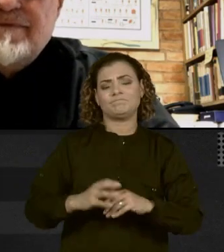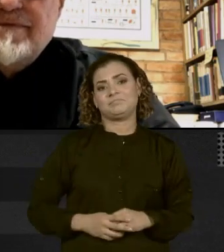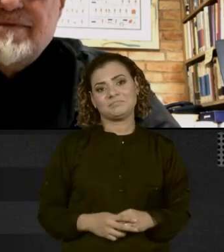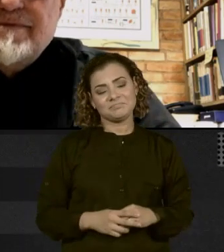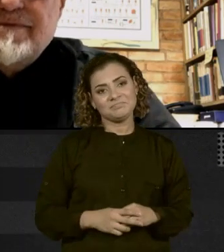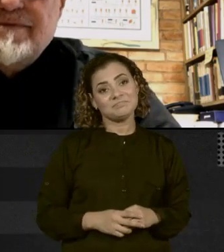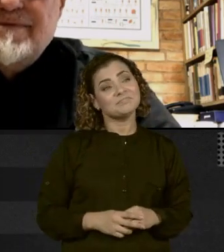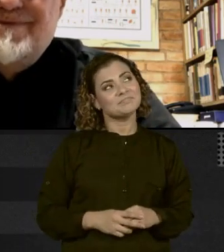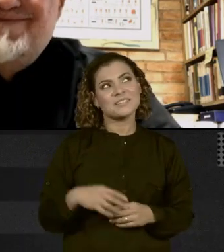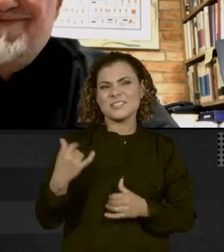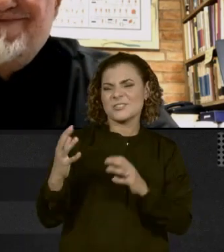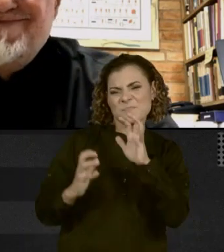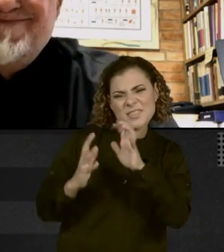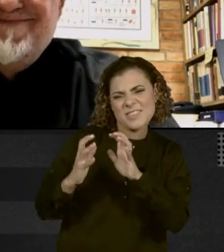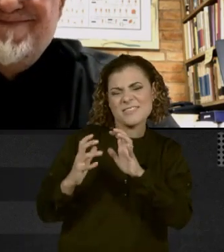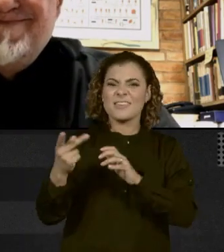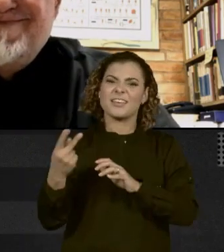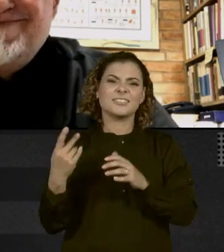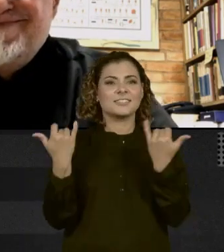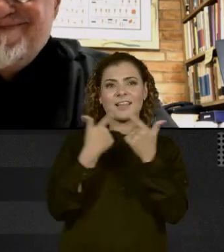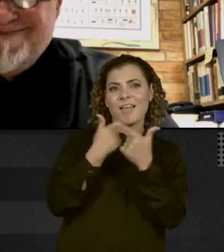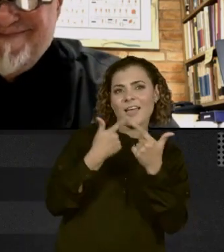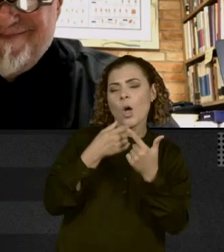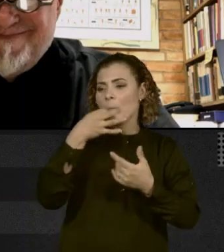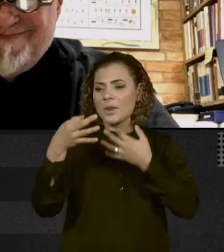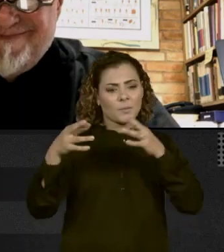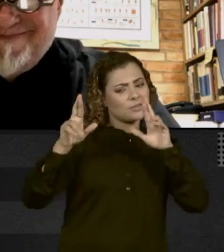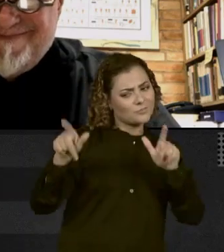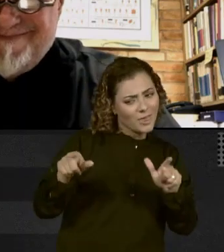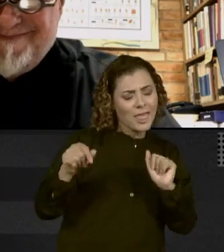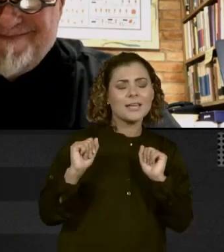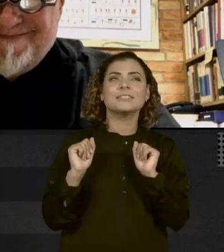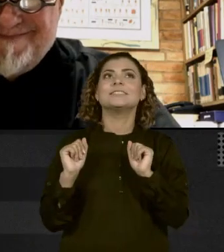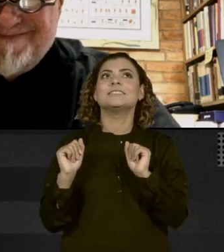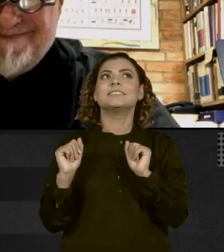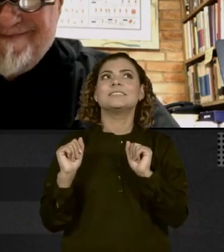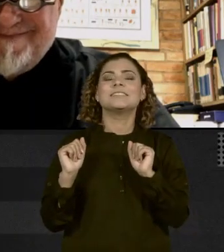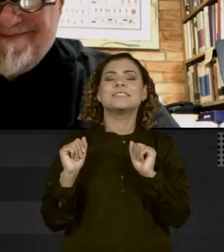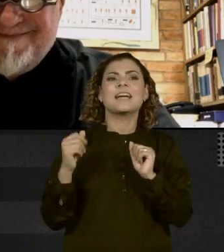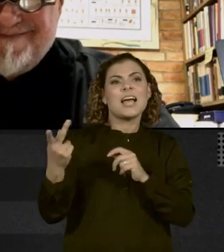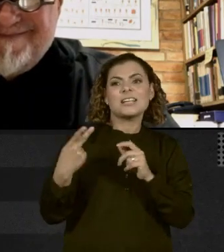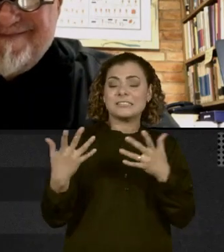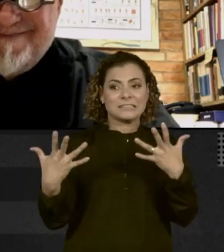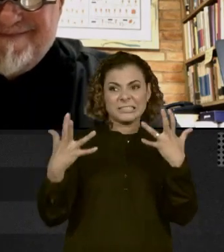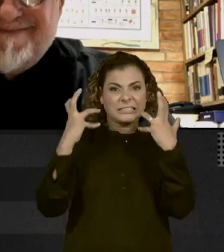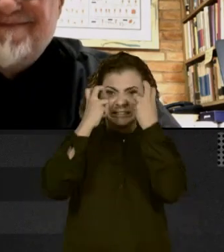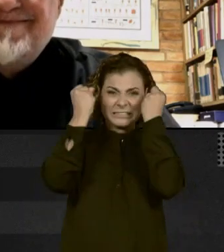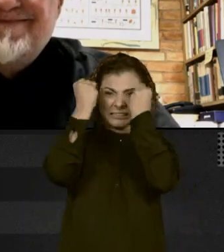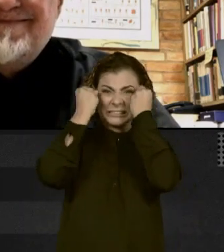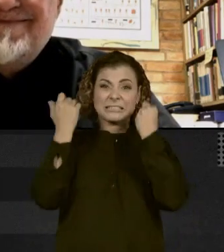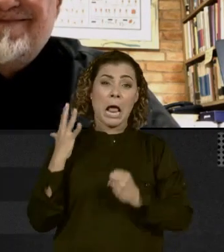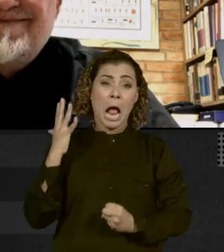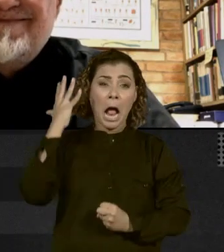o Camareiro, que a gente fez dessa última vez. E é uma coisa trabalhar com isso. Isso é um homem de teatro,